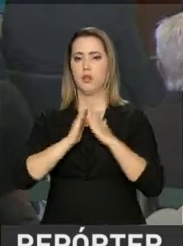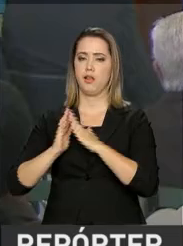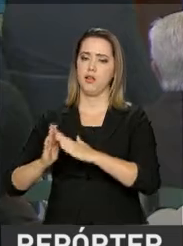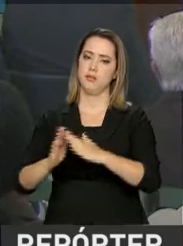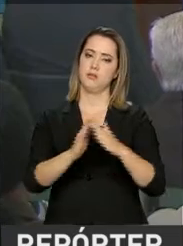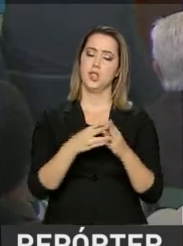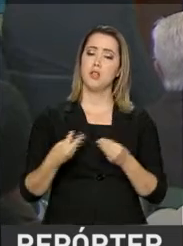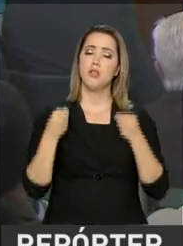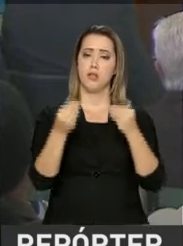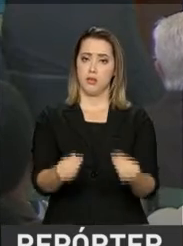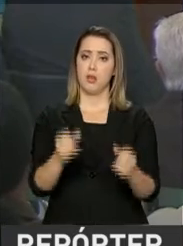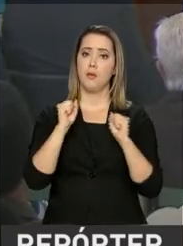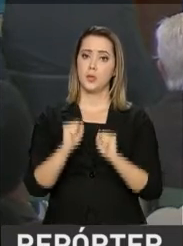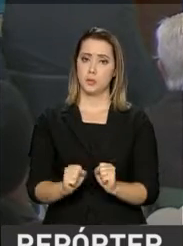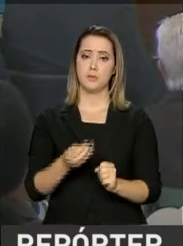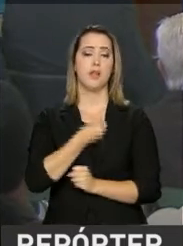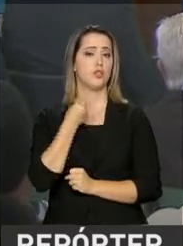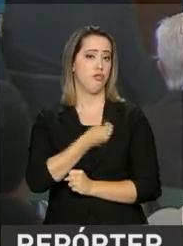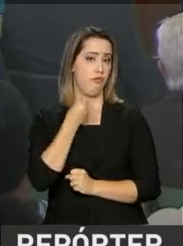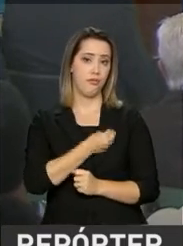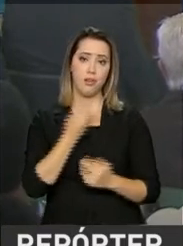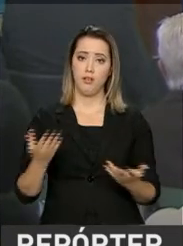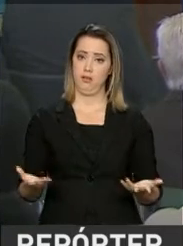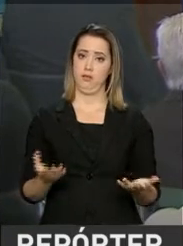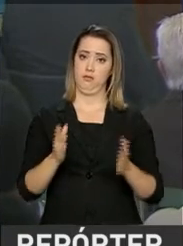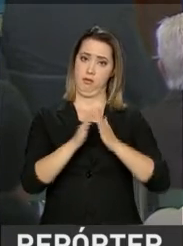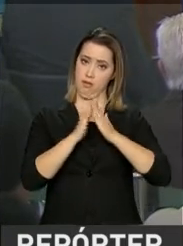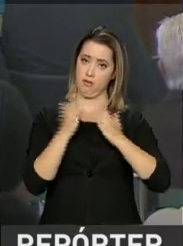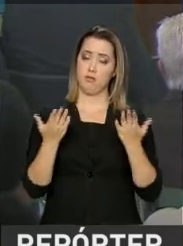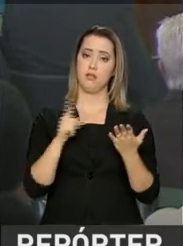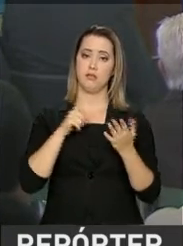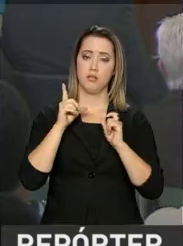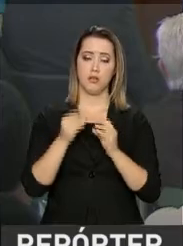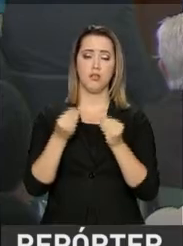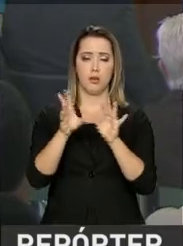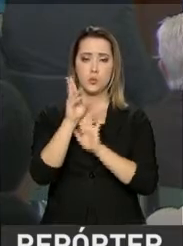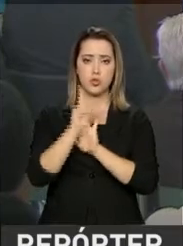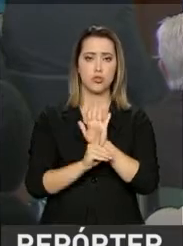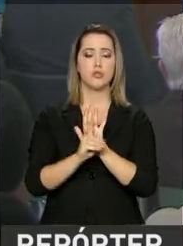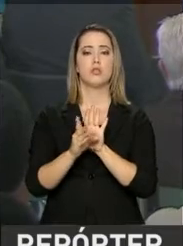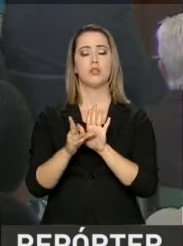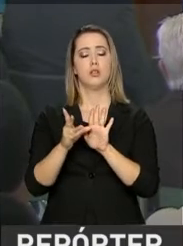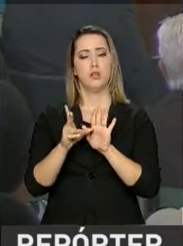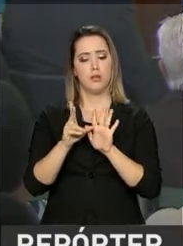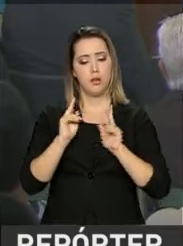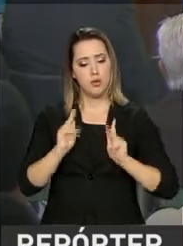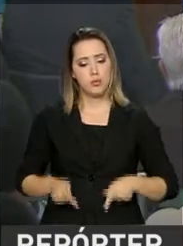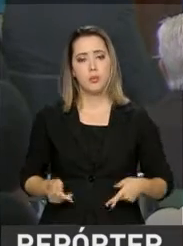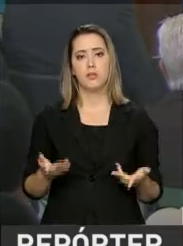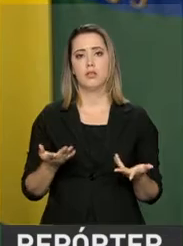condições de habitabilidade o que significa também condições de dignidade interior este mas